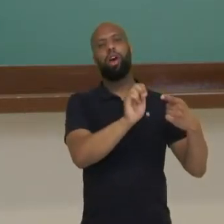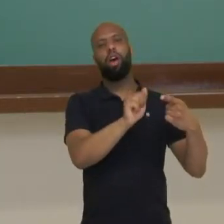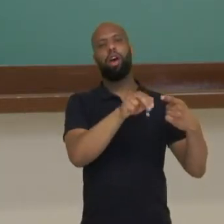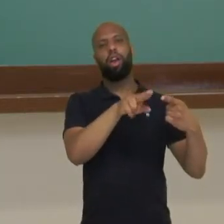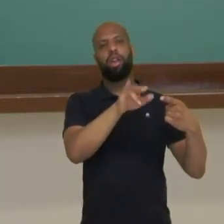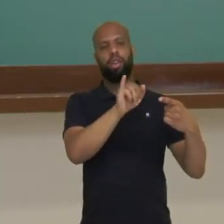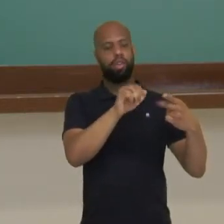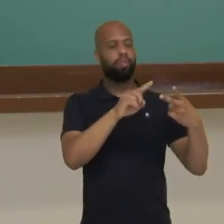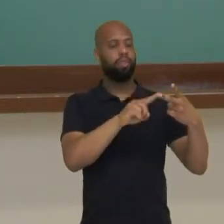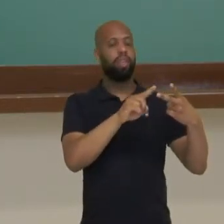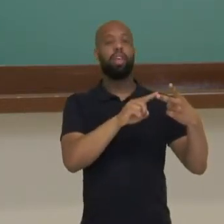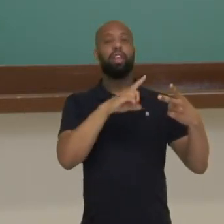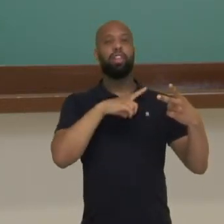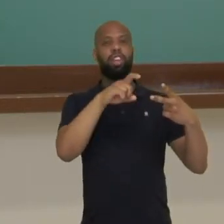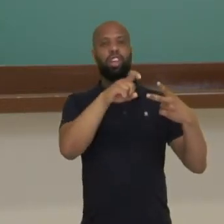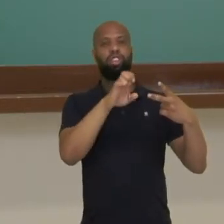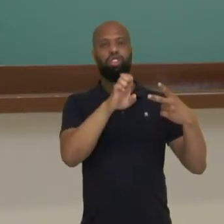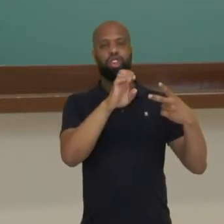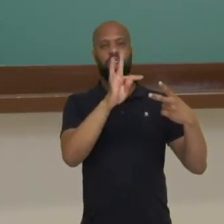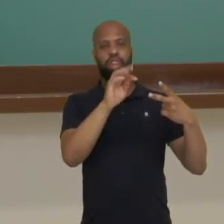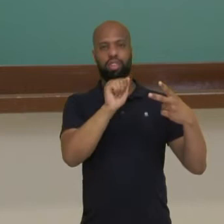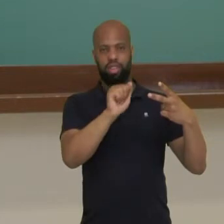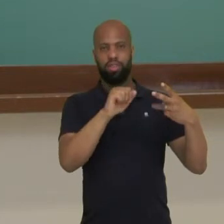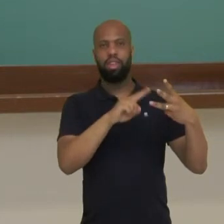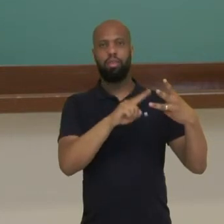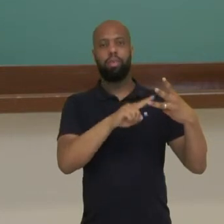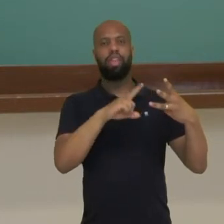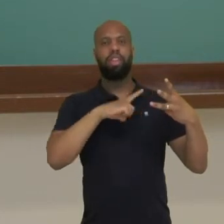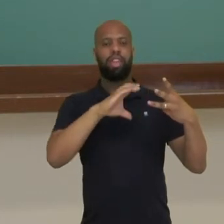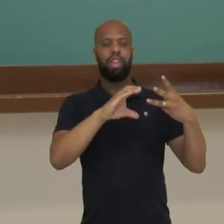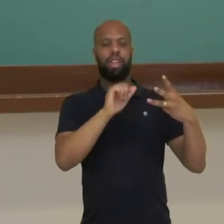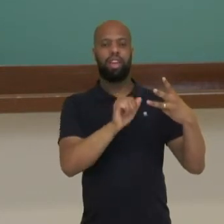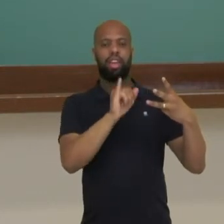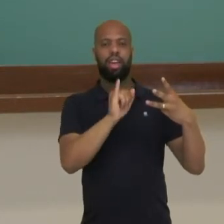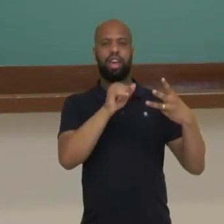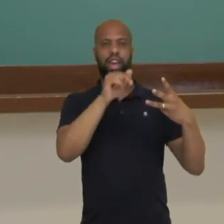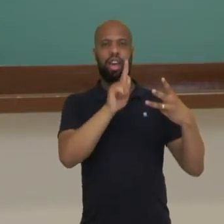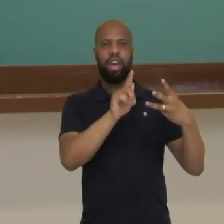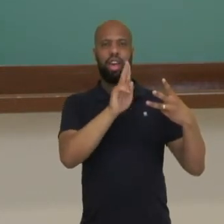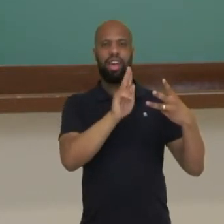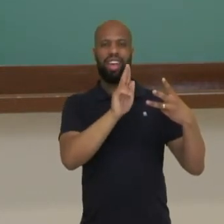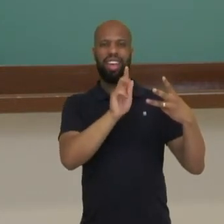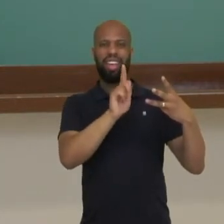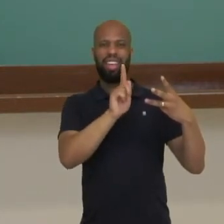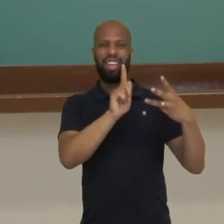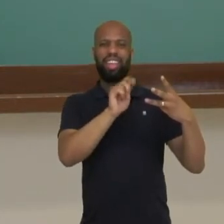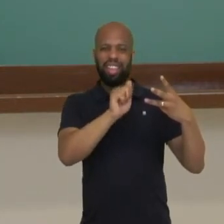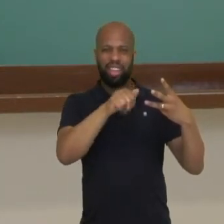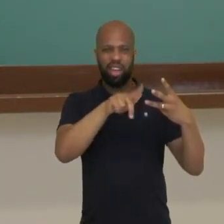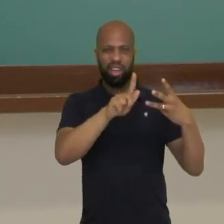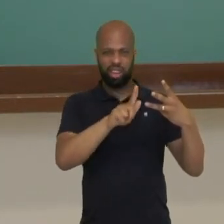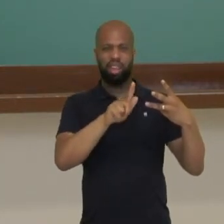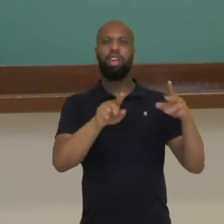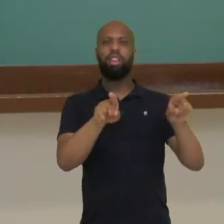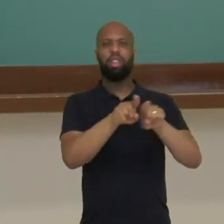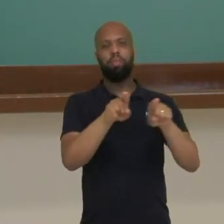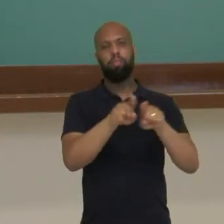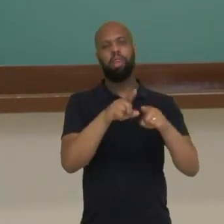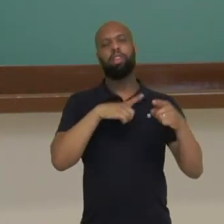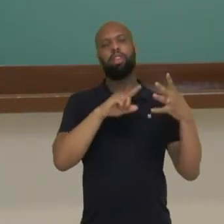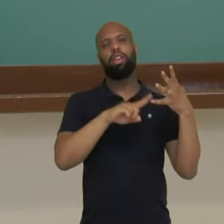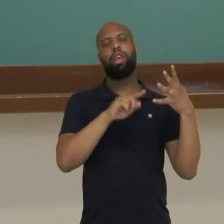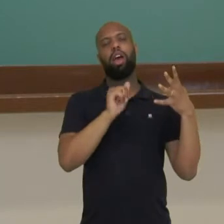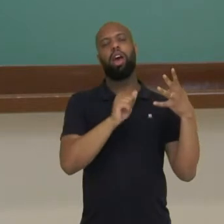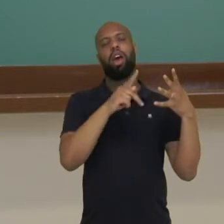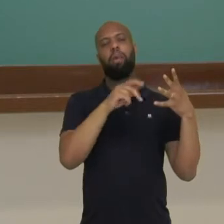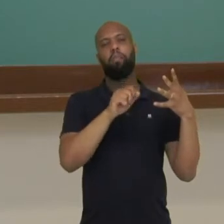Caigangue, entre outros. Também tem os povos da América Central, como Inca, Maia, Asteca, da América do Norte, como Apache,